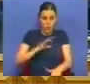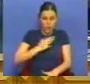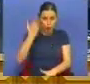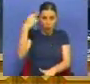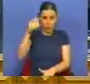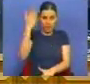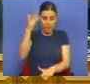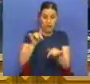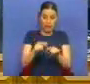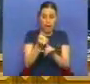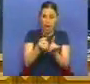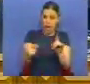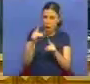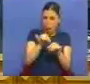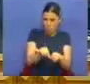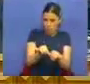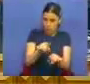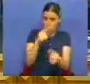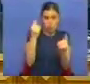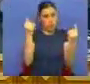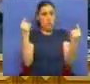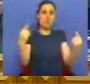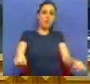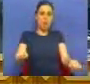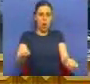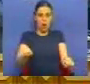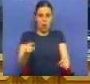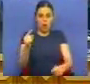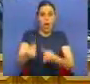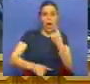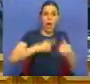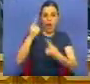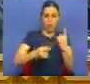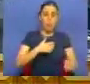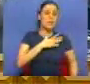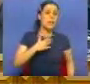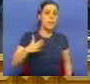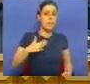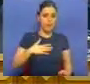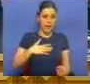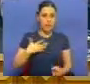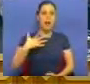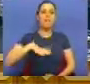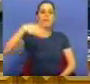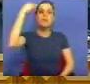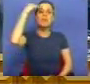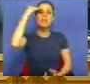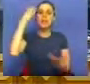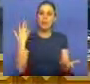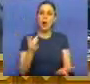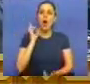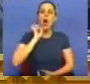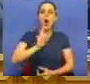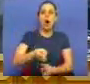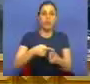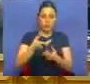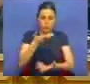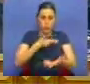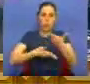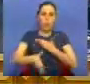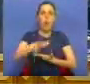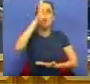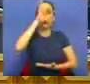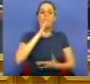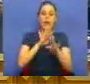Sr. Presidente, estes aumentos incidem apenas sobre algumas empresas. Eu gostaria de saber quais são as contrapartidas que o